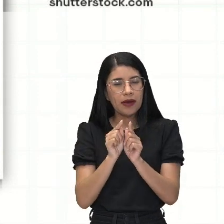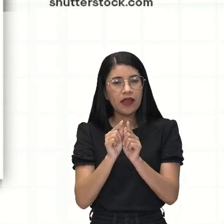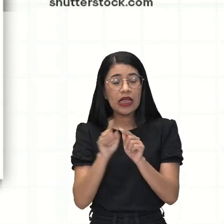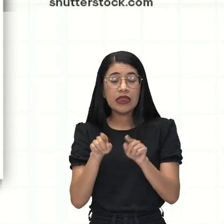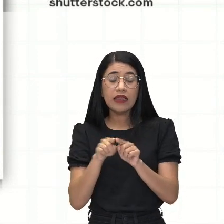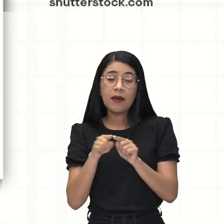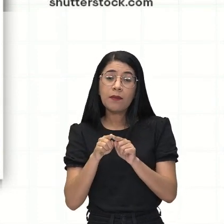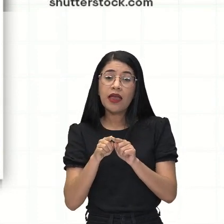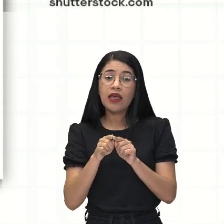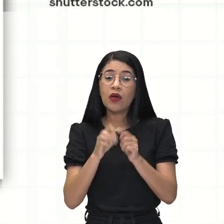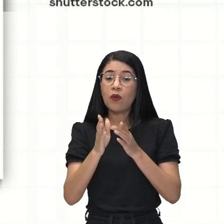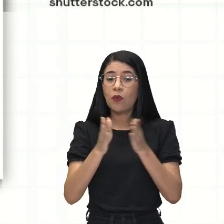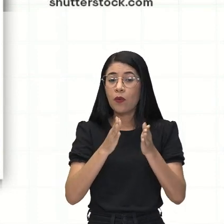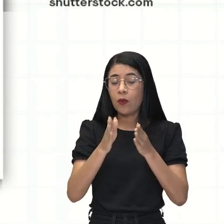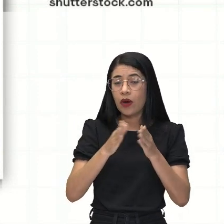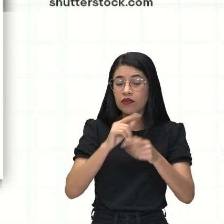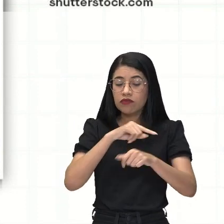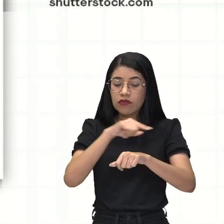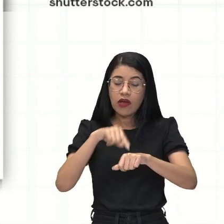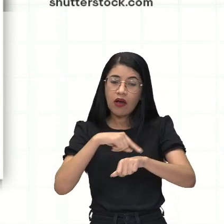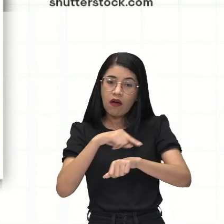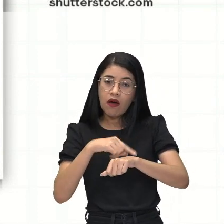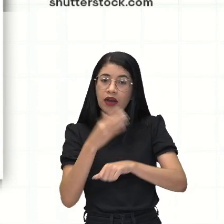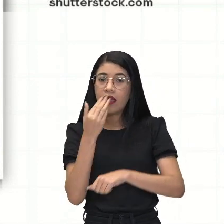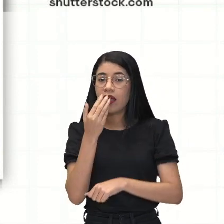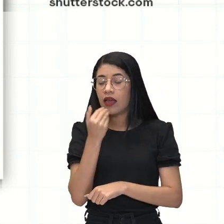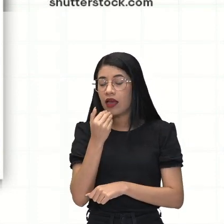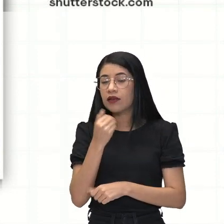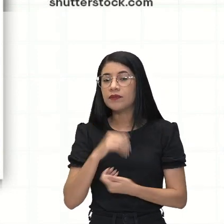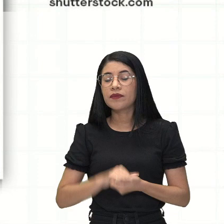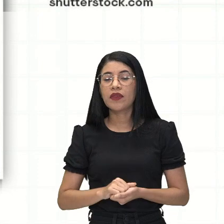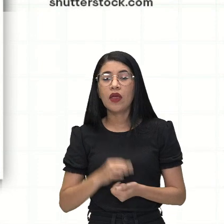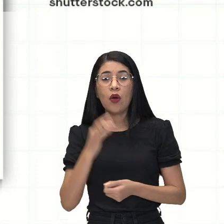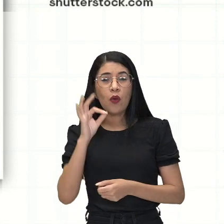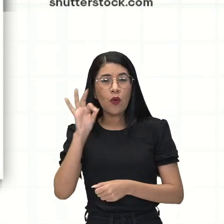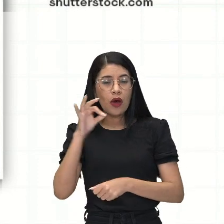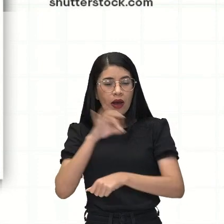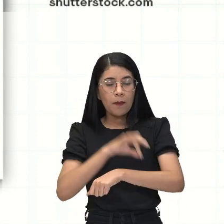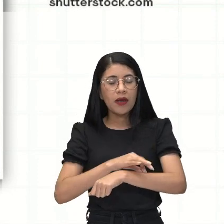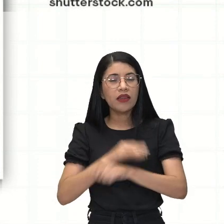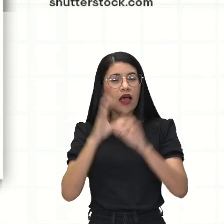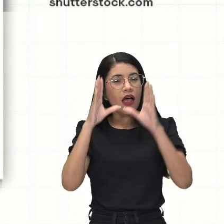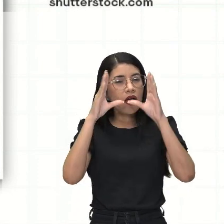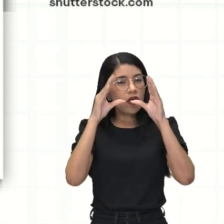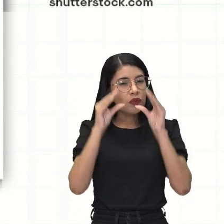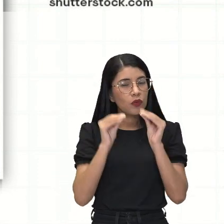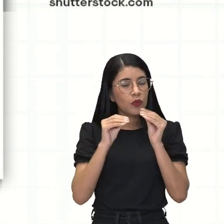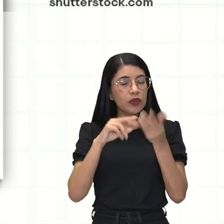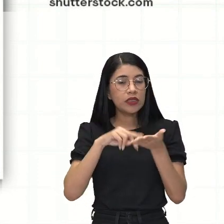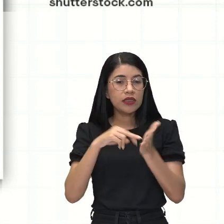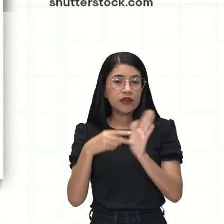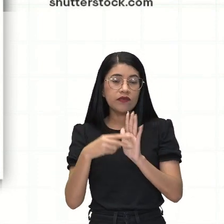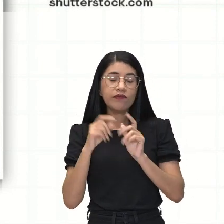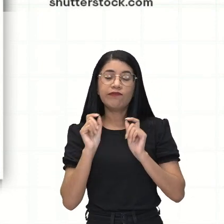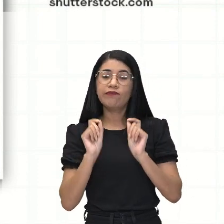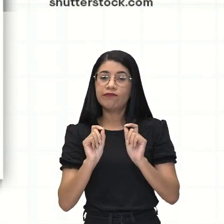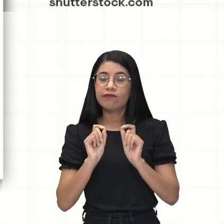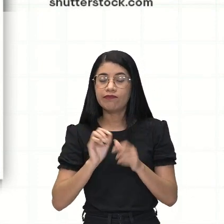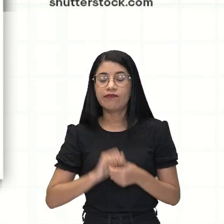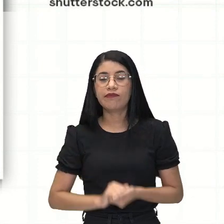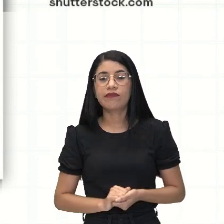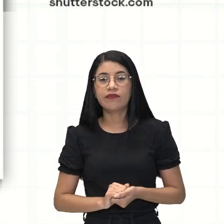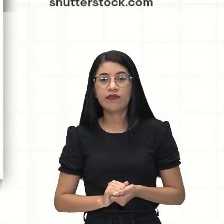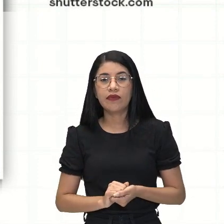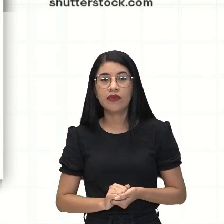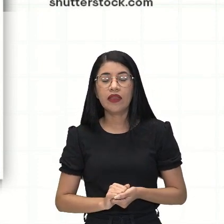de alimentação, o carapanã, ele tem hábitos noturnos, o que quer dizer que ele vai